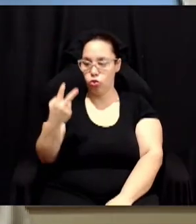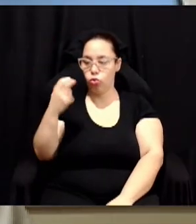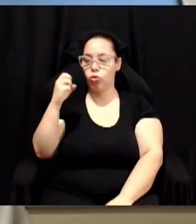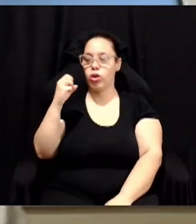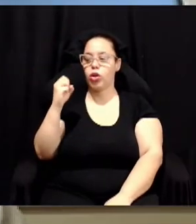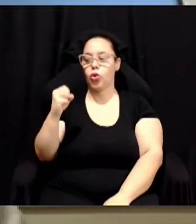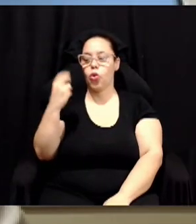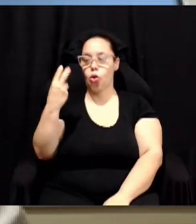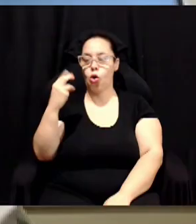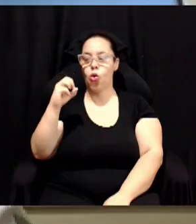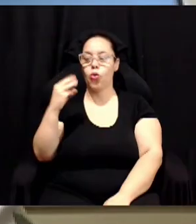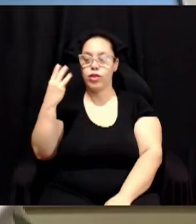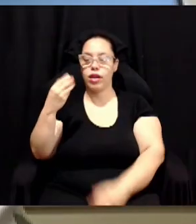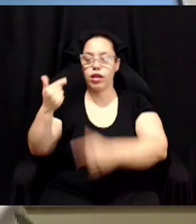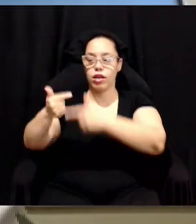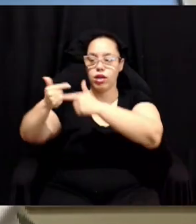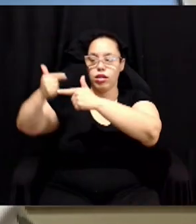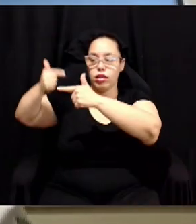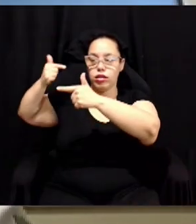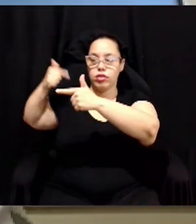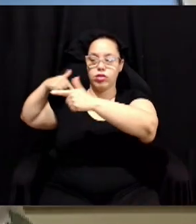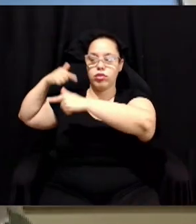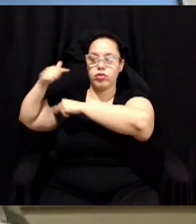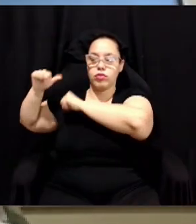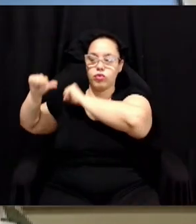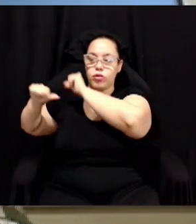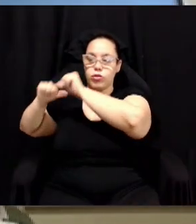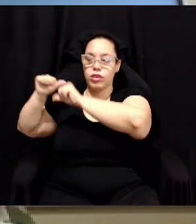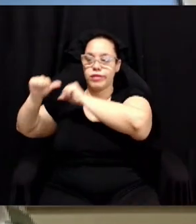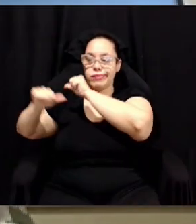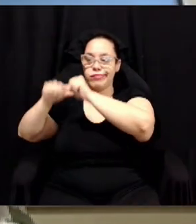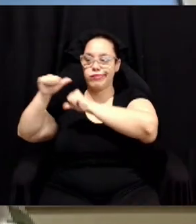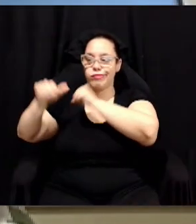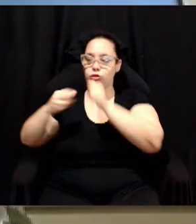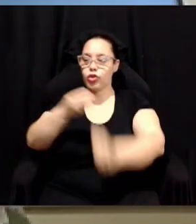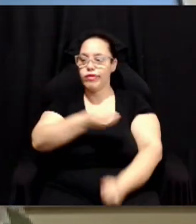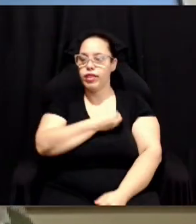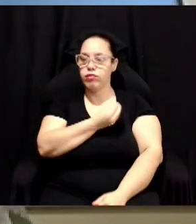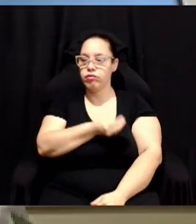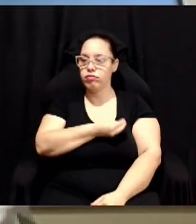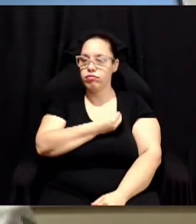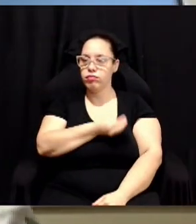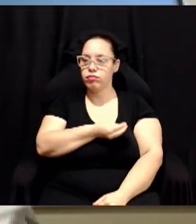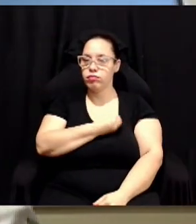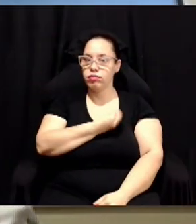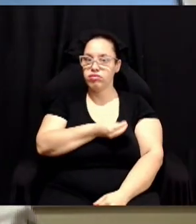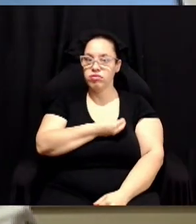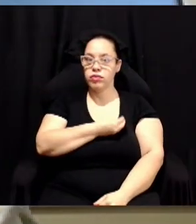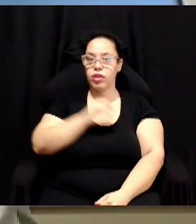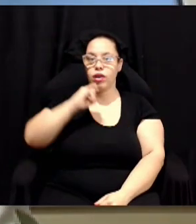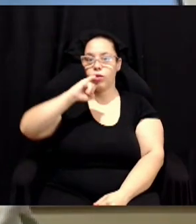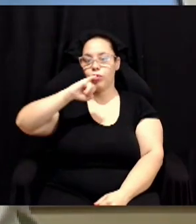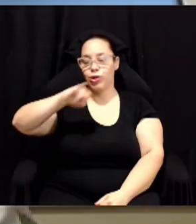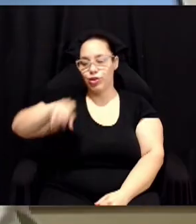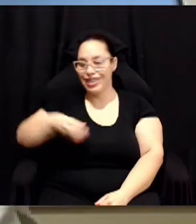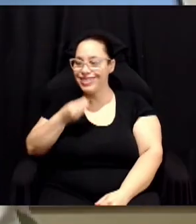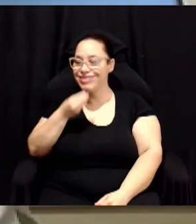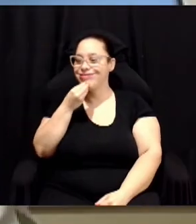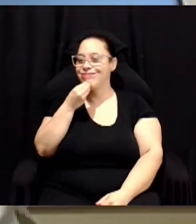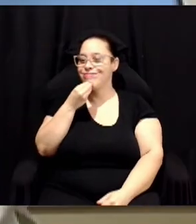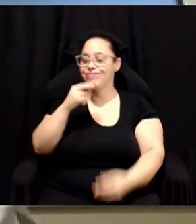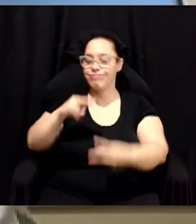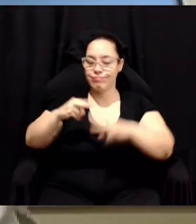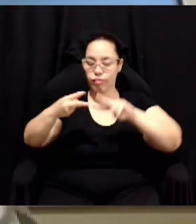que foi modificando seu estilo de vida e foi dando a chance desses genes acabarem